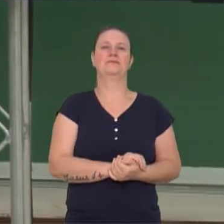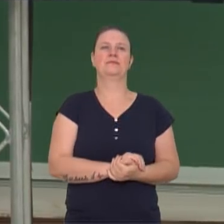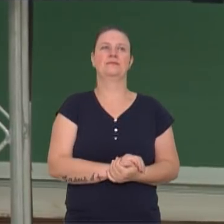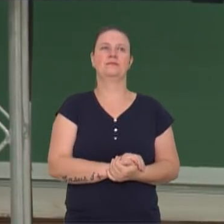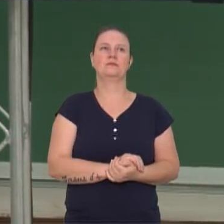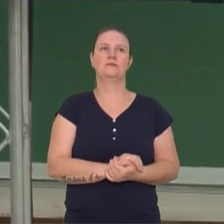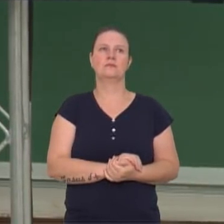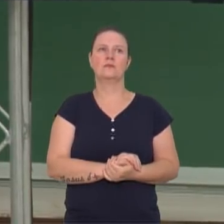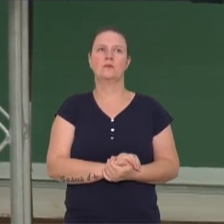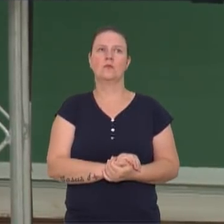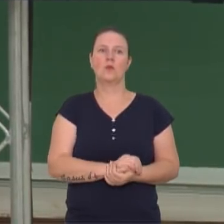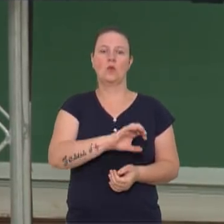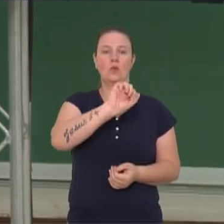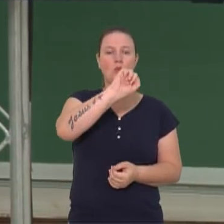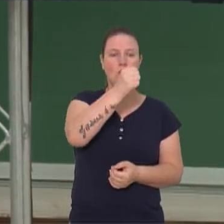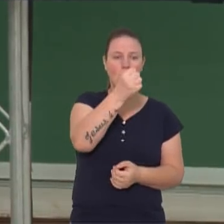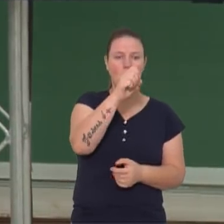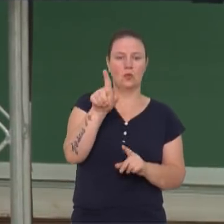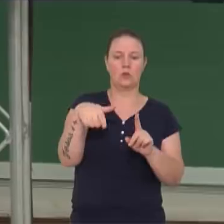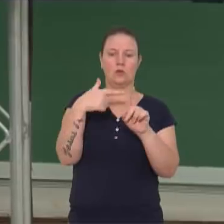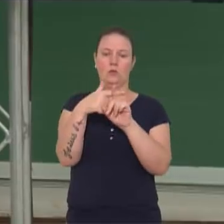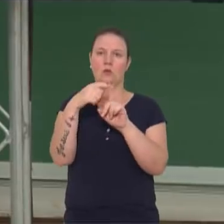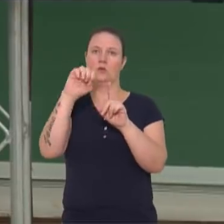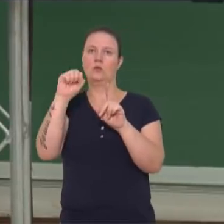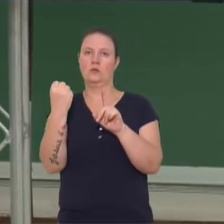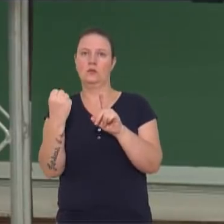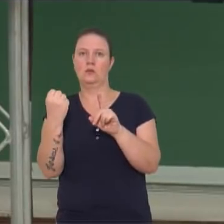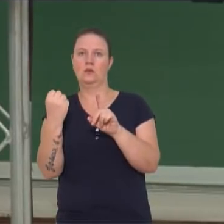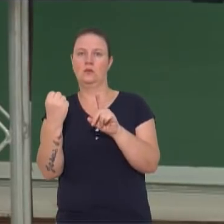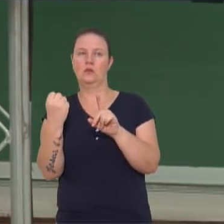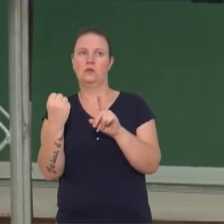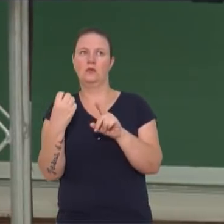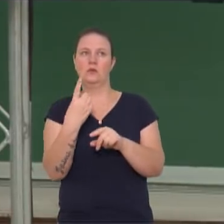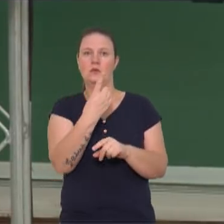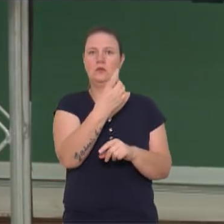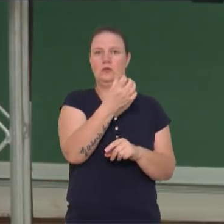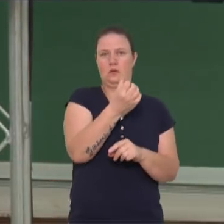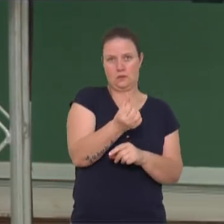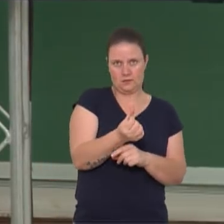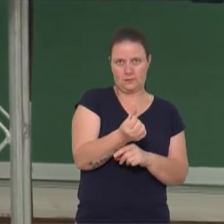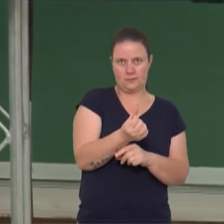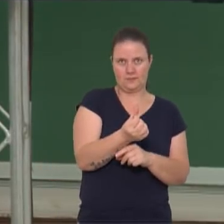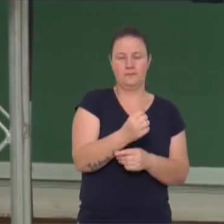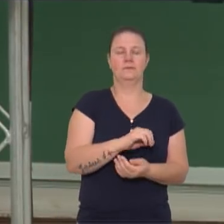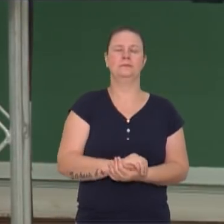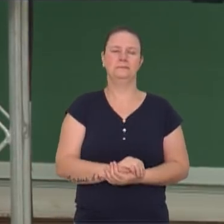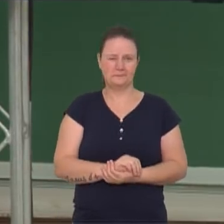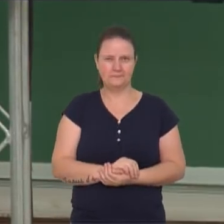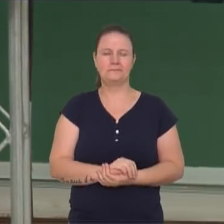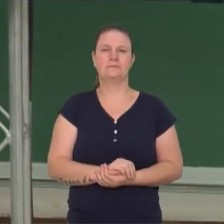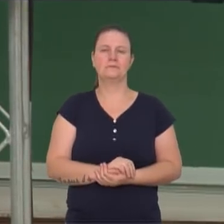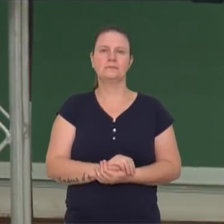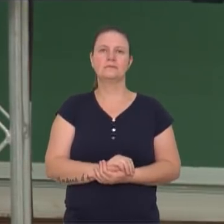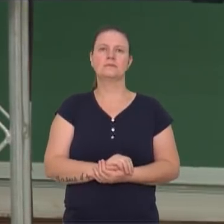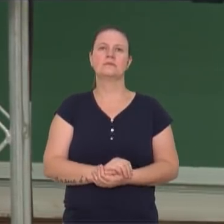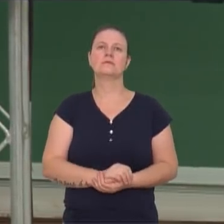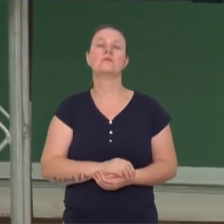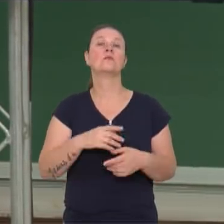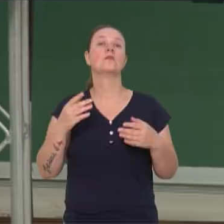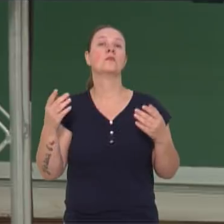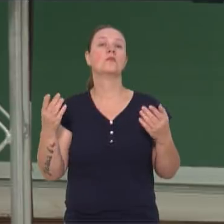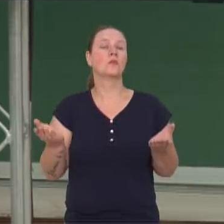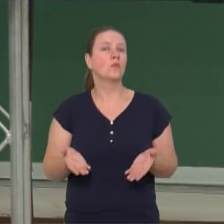8 décimos mais 8 décimos vai dar quanto? 16 décimos, não é?